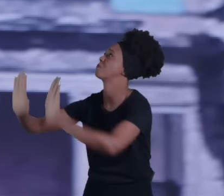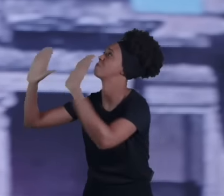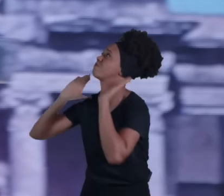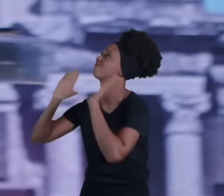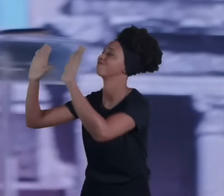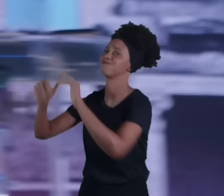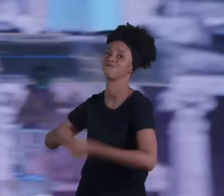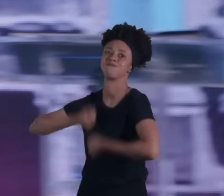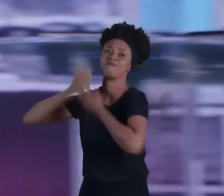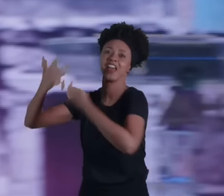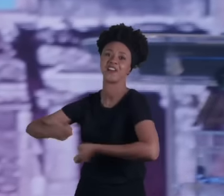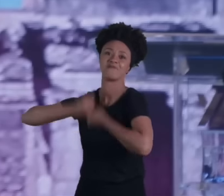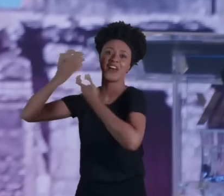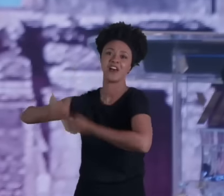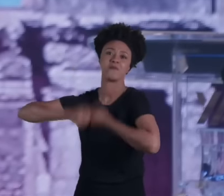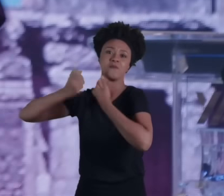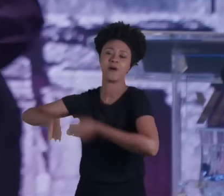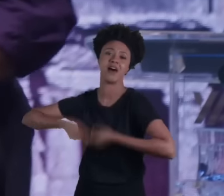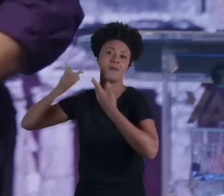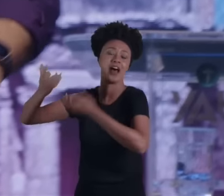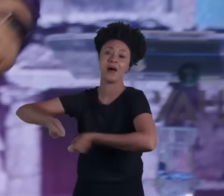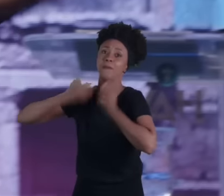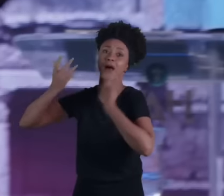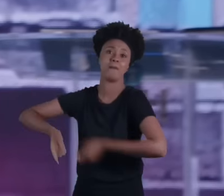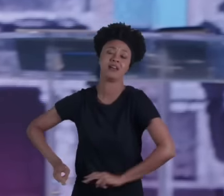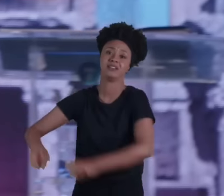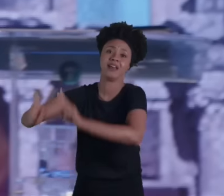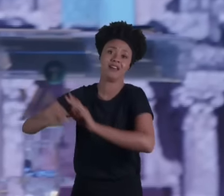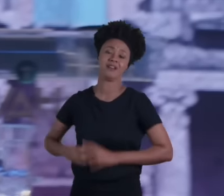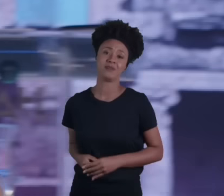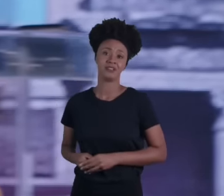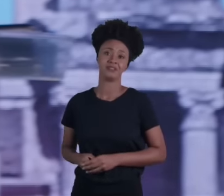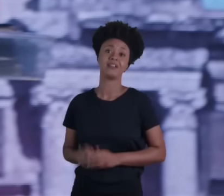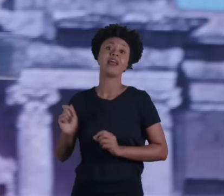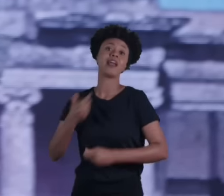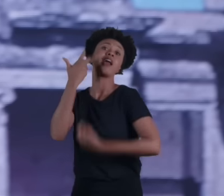e cantado pelos anjos. E a paz